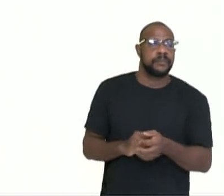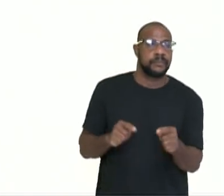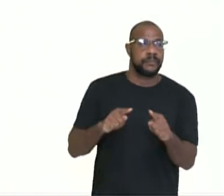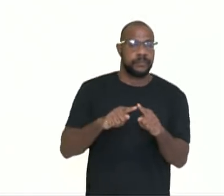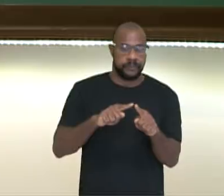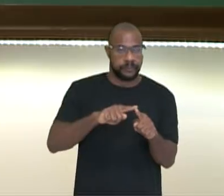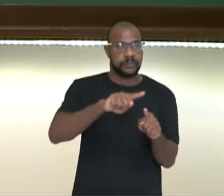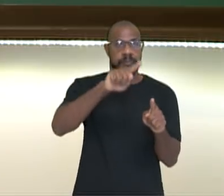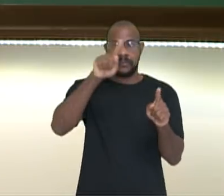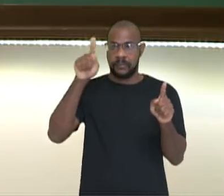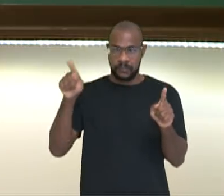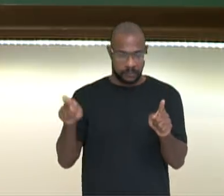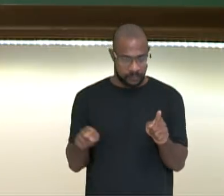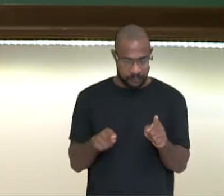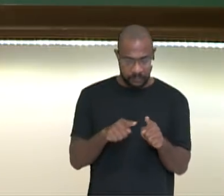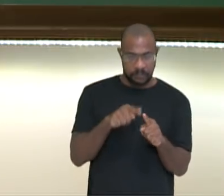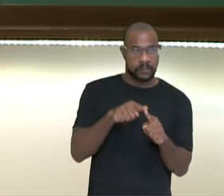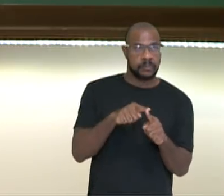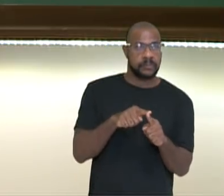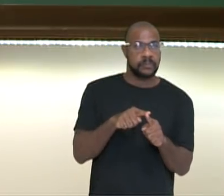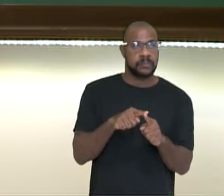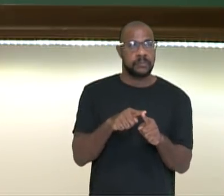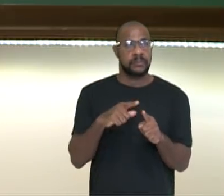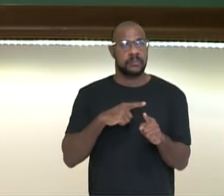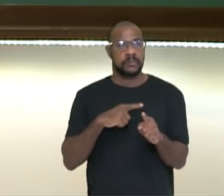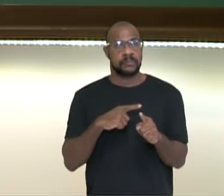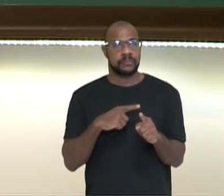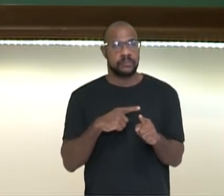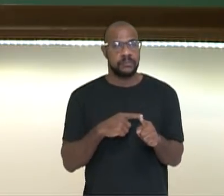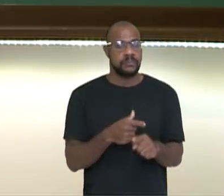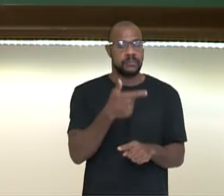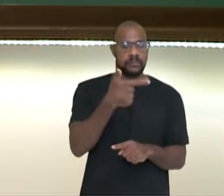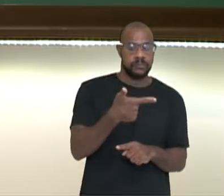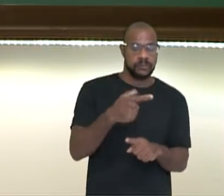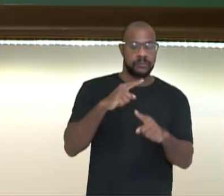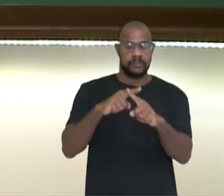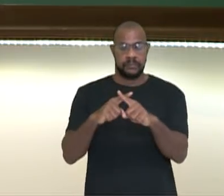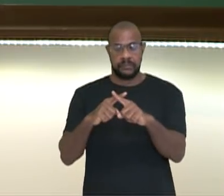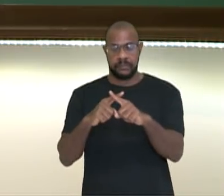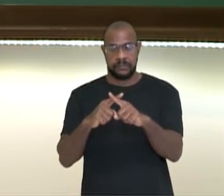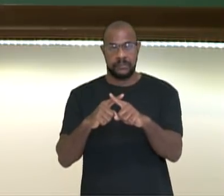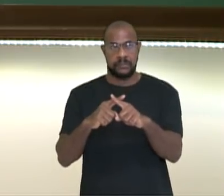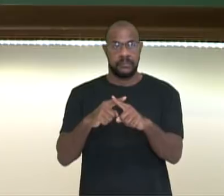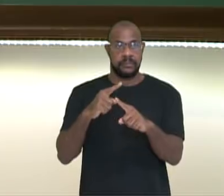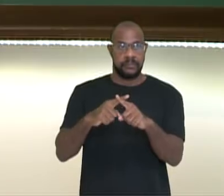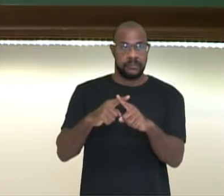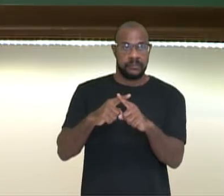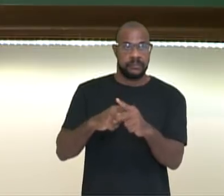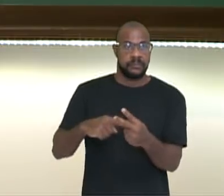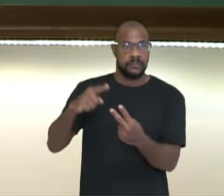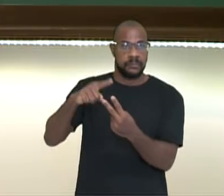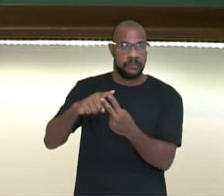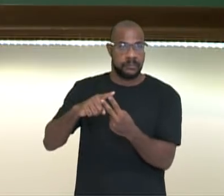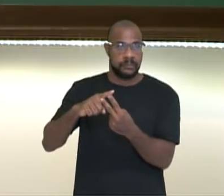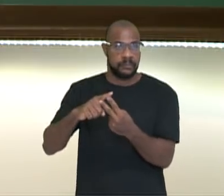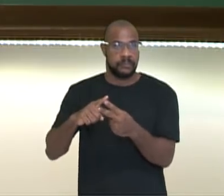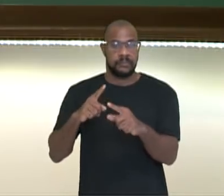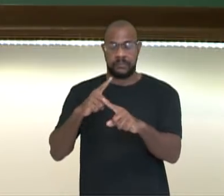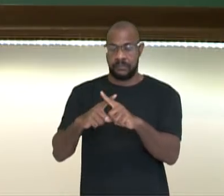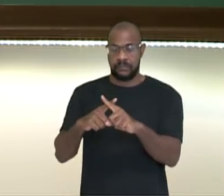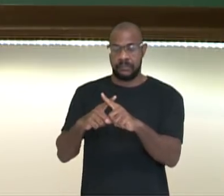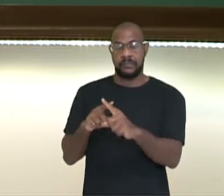circunferência inteira tem de comprimento 2 vezes π vezes r. Estou falando de comprimento, o